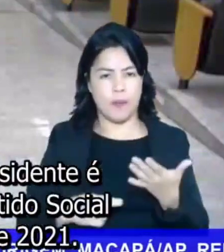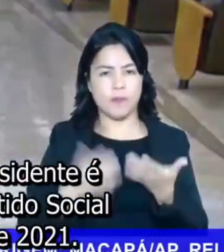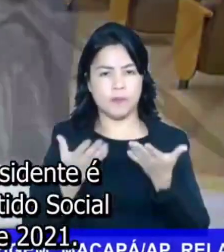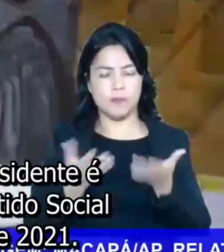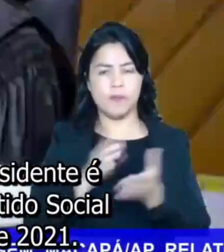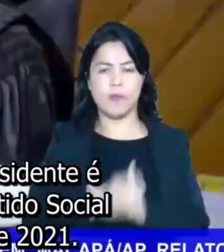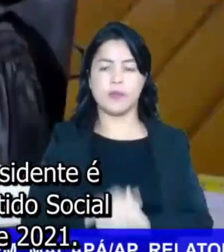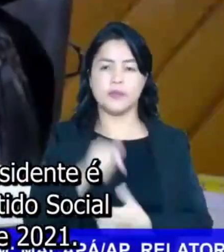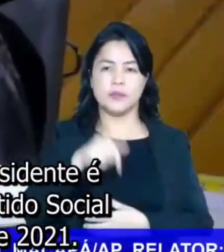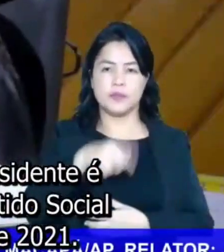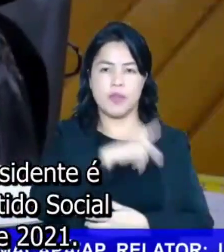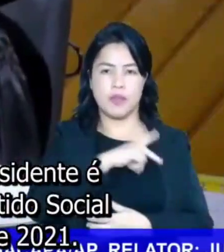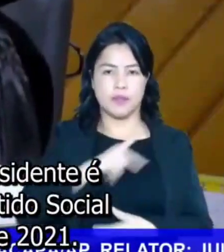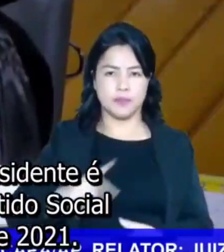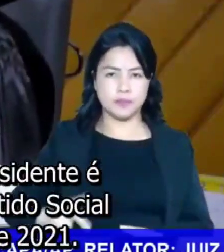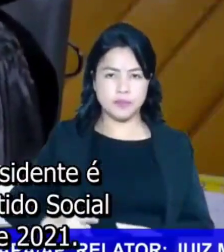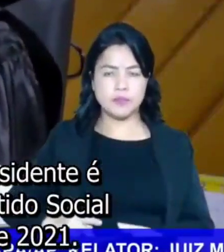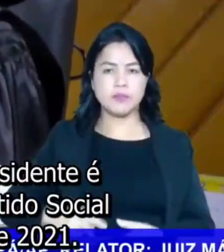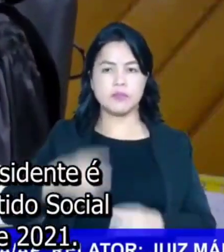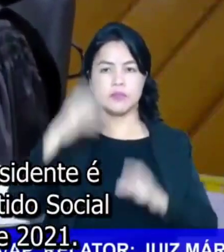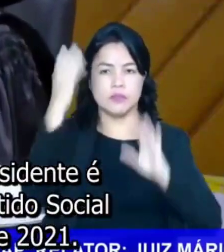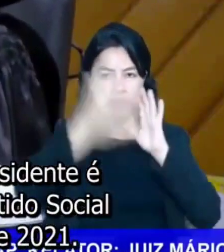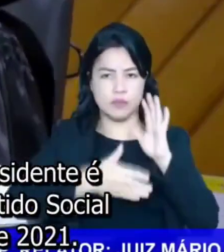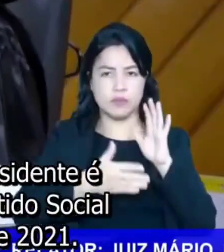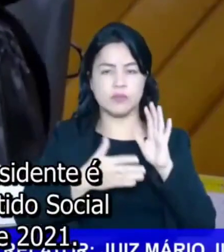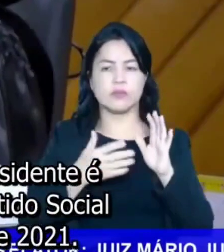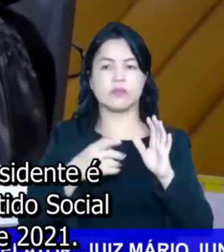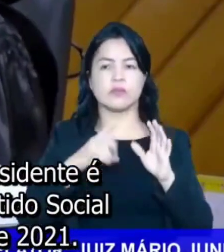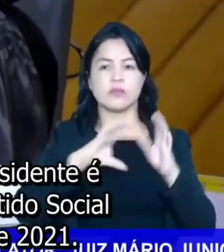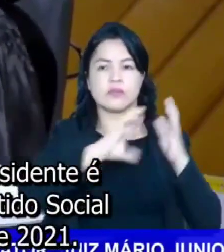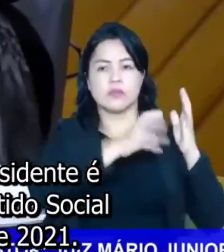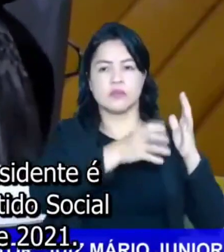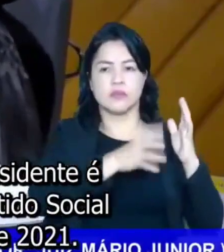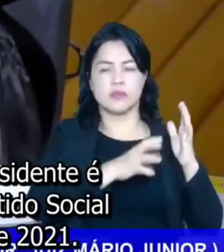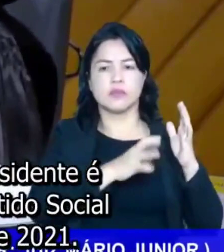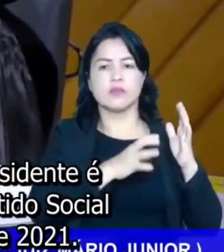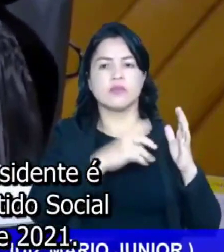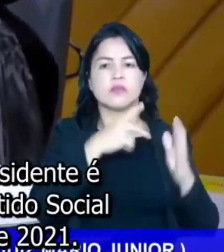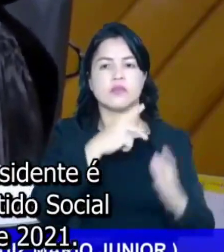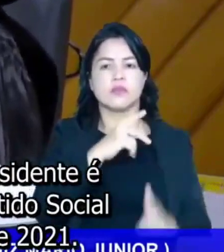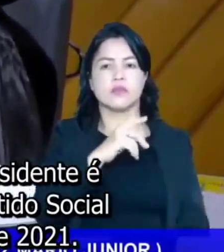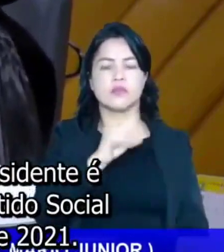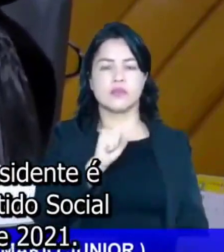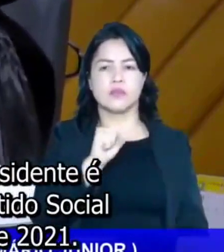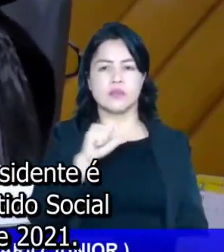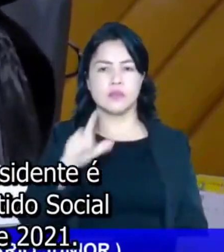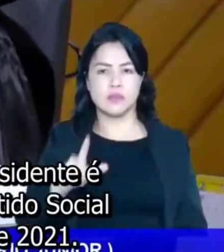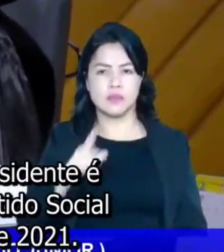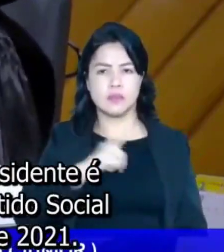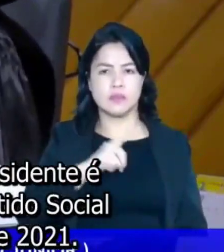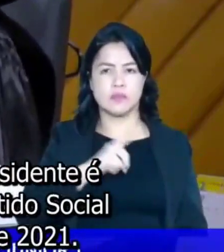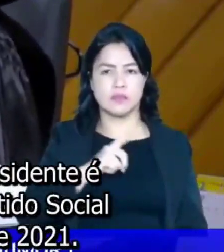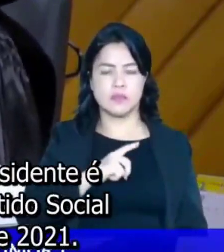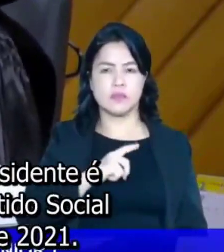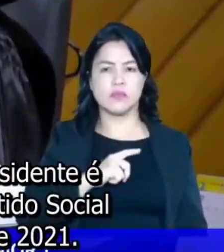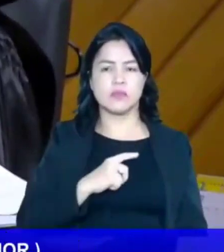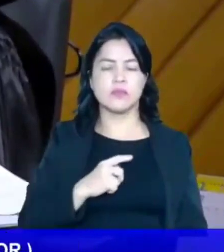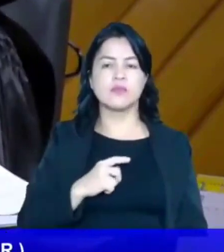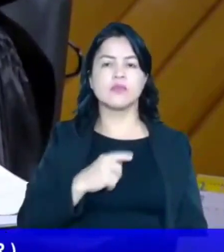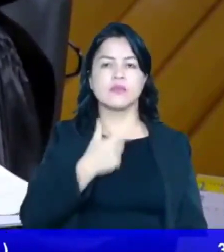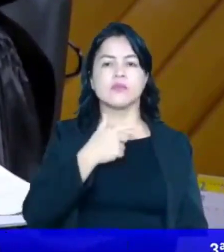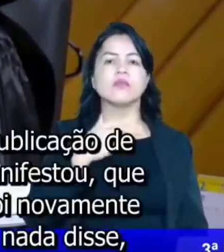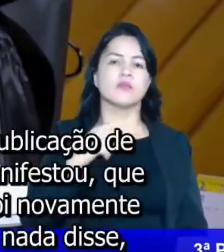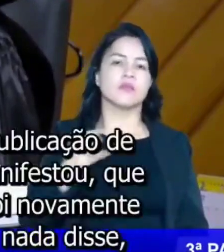Aqui, presidente, é uma prestação de contas partidárias, né, do Partido Social Liberal, PSL, referente ao exercício financeiro de